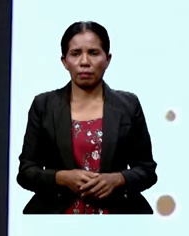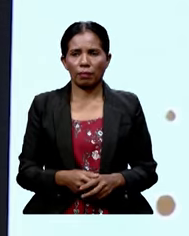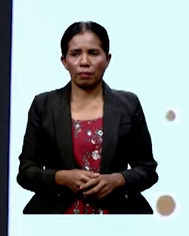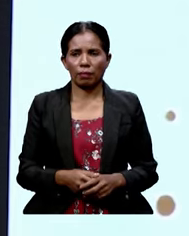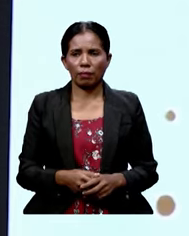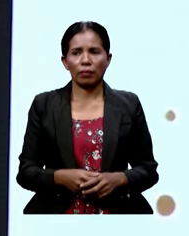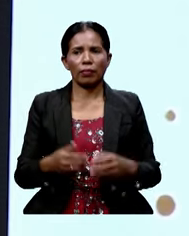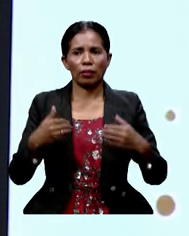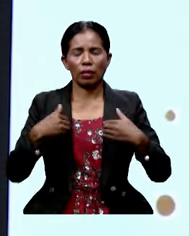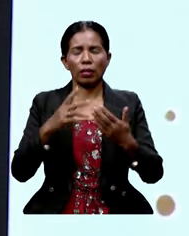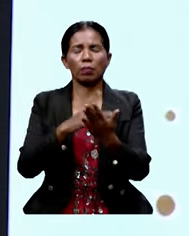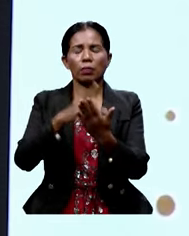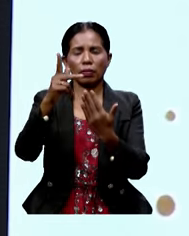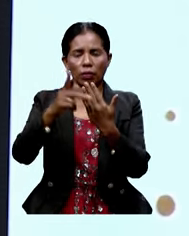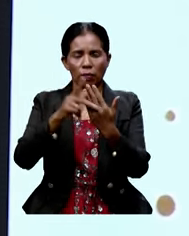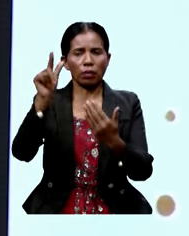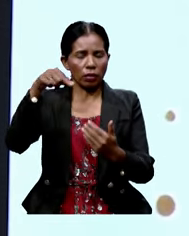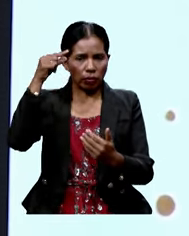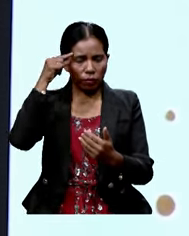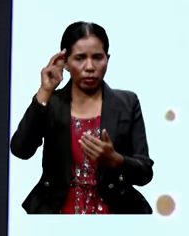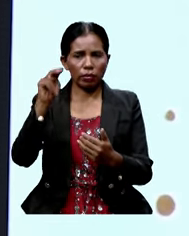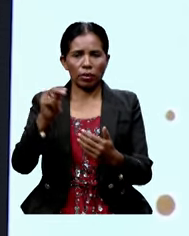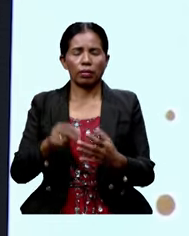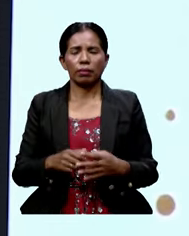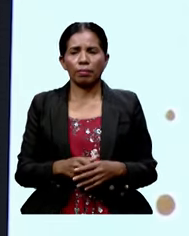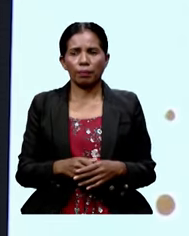Eu, no programa do governo,